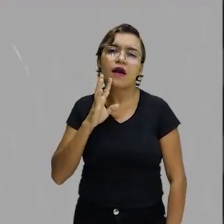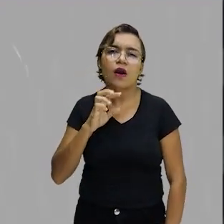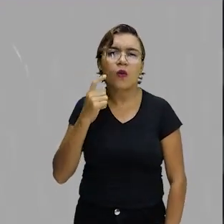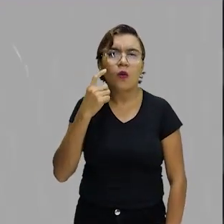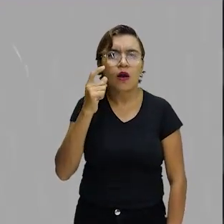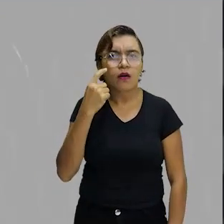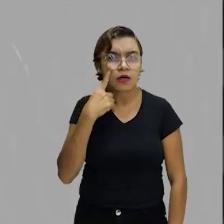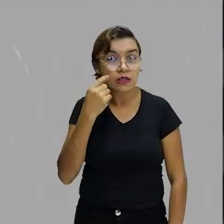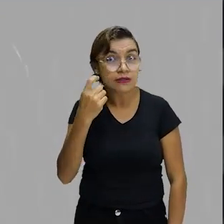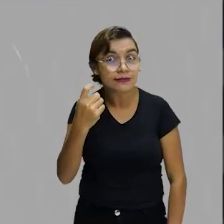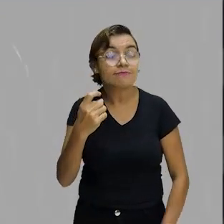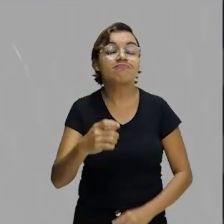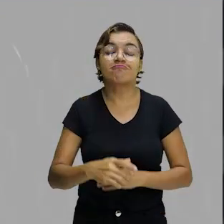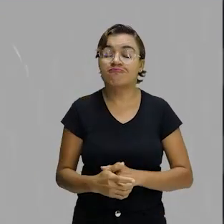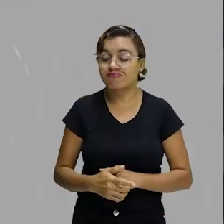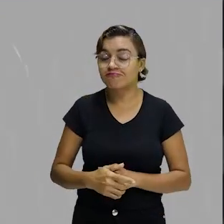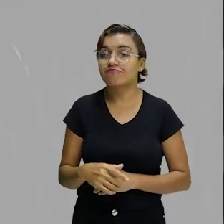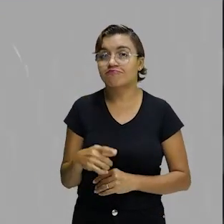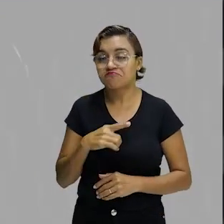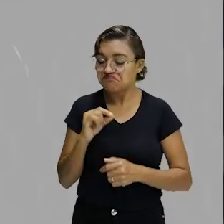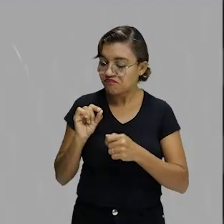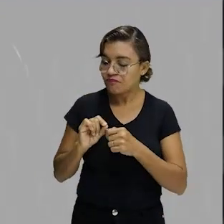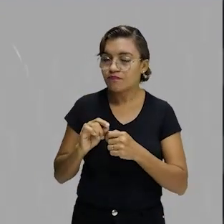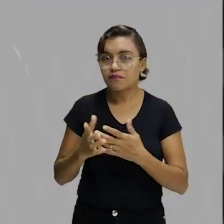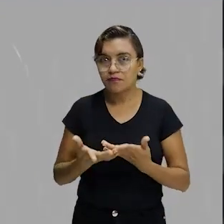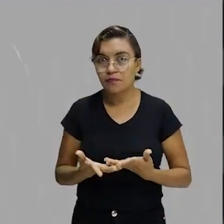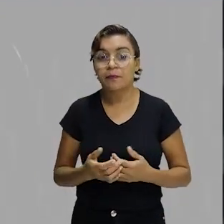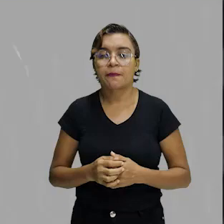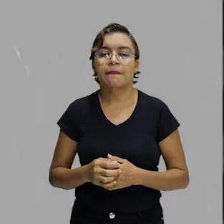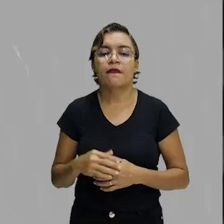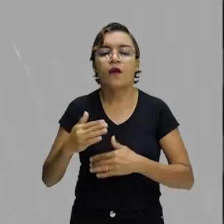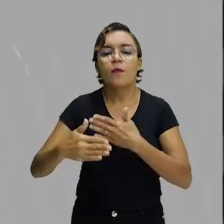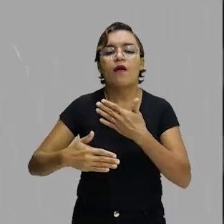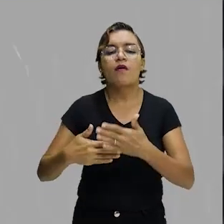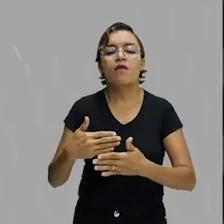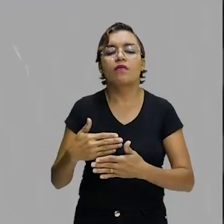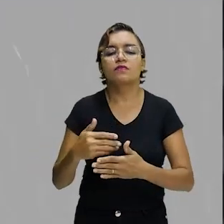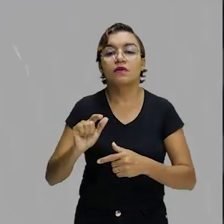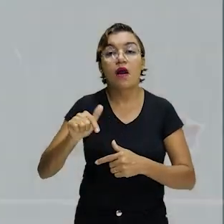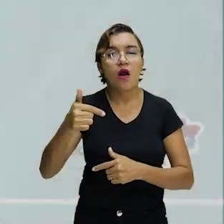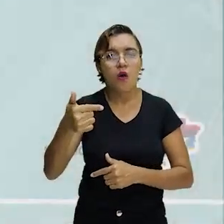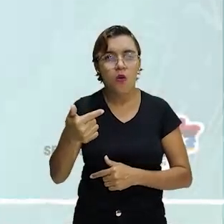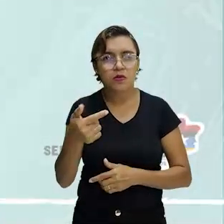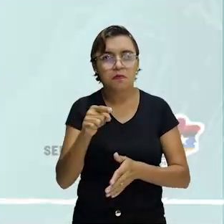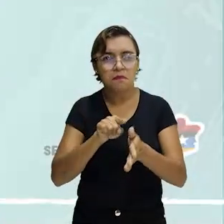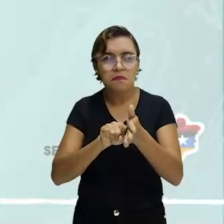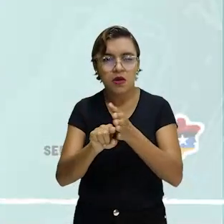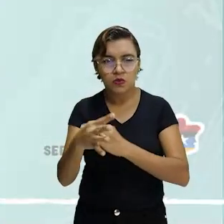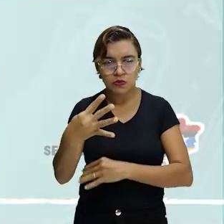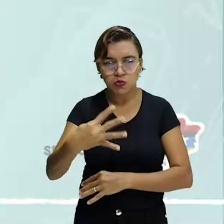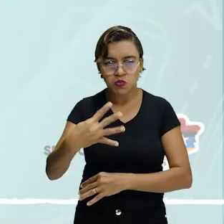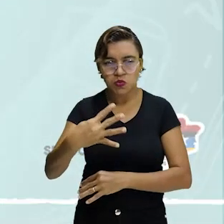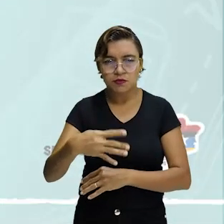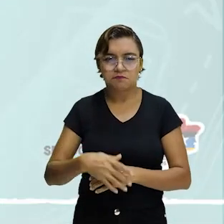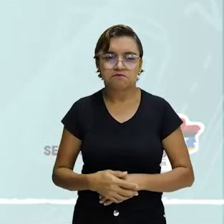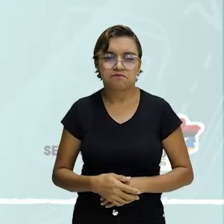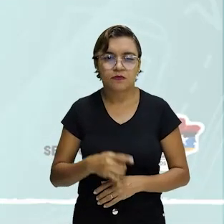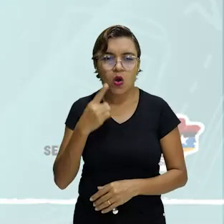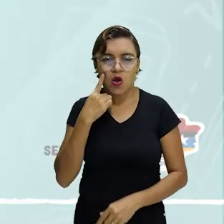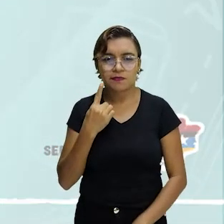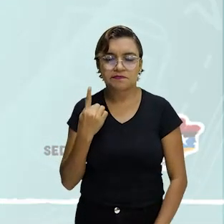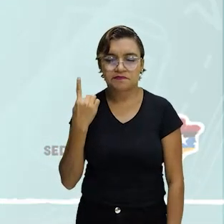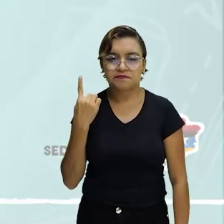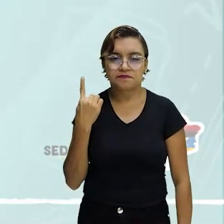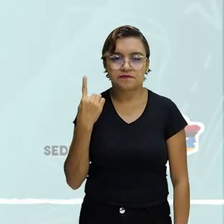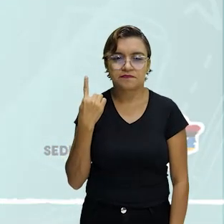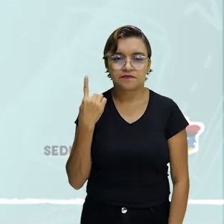interessante de ser feito. Tá? Vamos lá, vamos passar para uma outra questão aqui. Ó. Observe o silogismo. O sódio é denso, o sódio é um